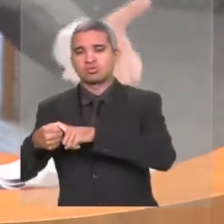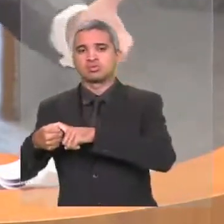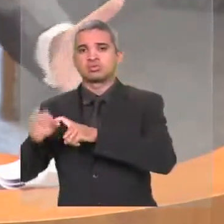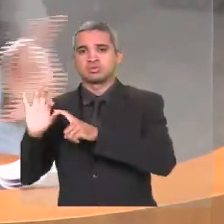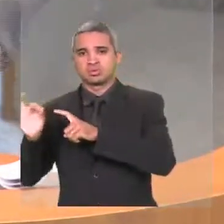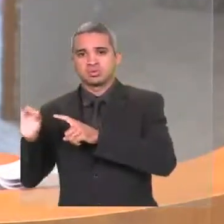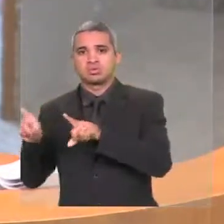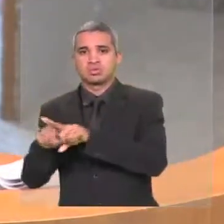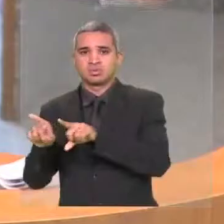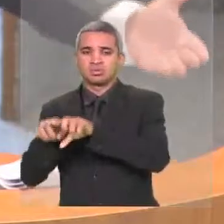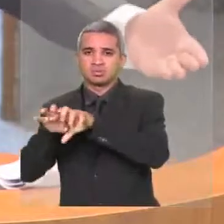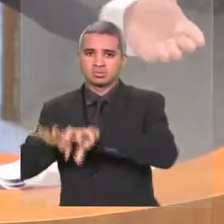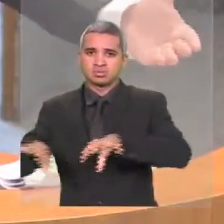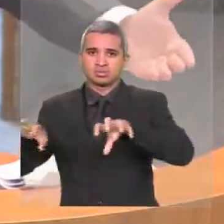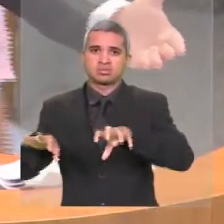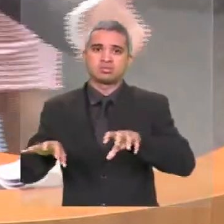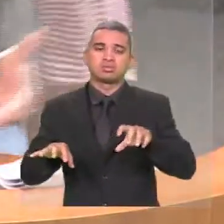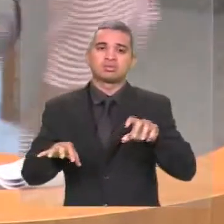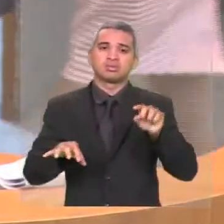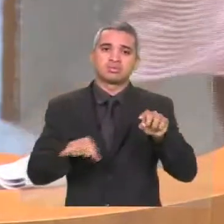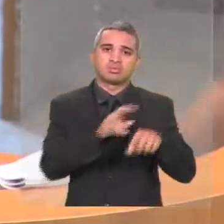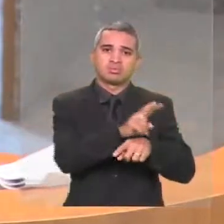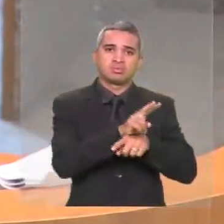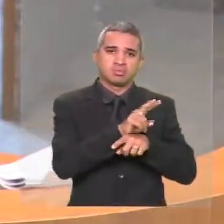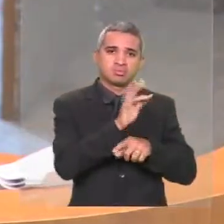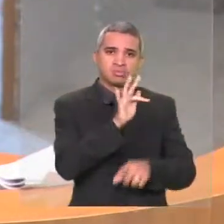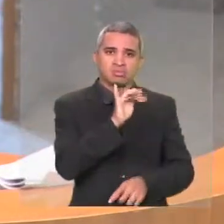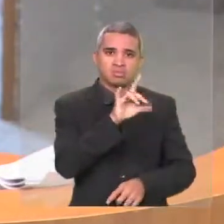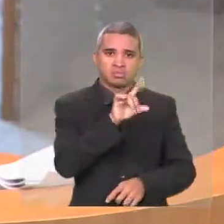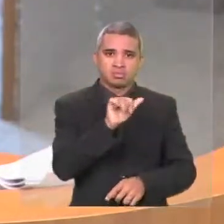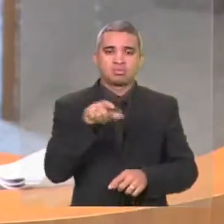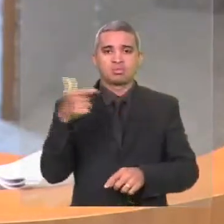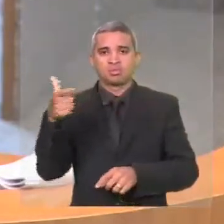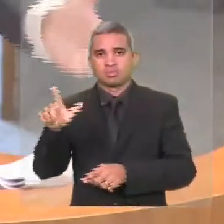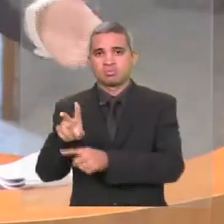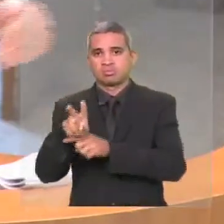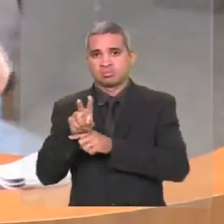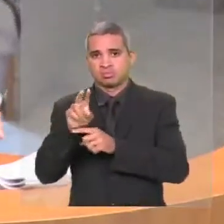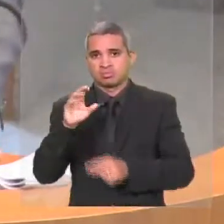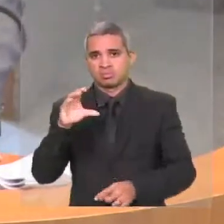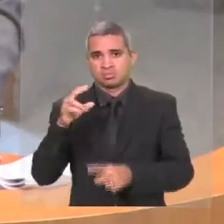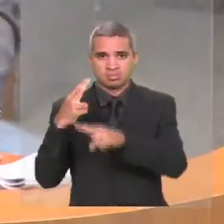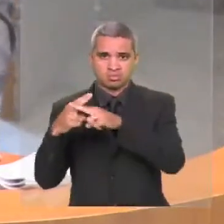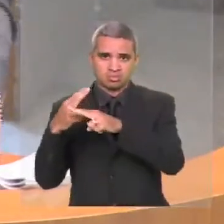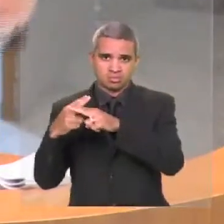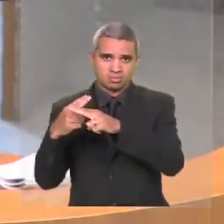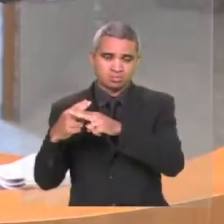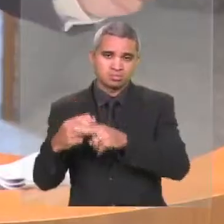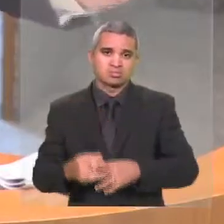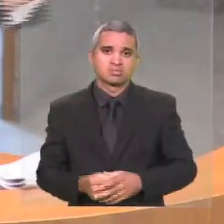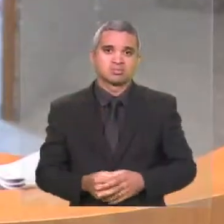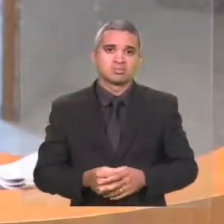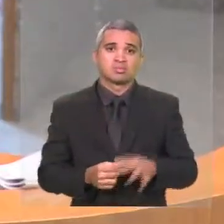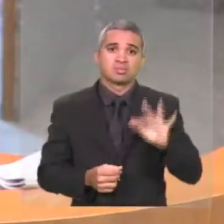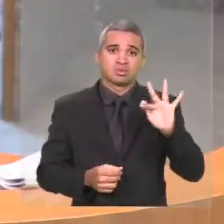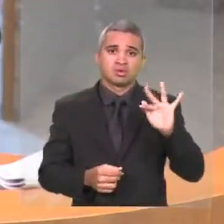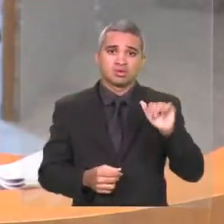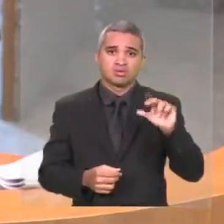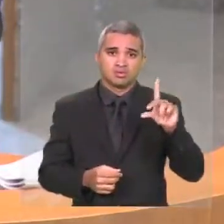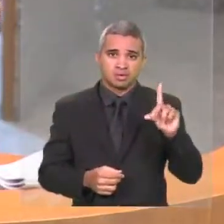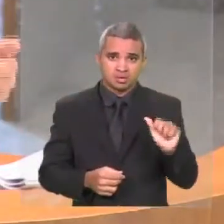que ele seja expresso em real ou em dólar, até para que a população, a Assembleia, tenha conhecimento do valor real desse empréstimo e onde vai